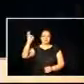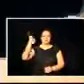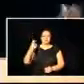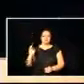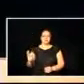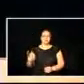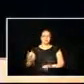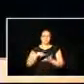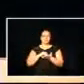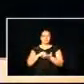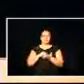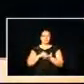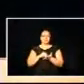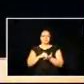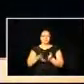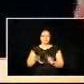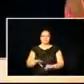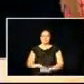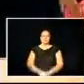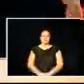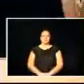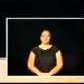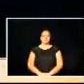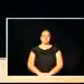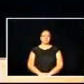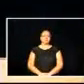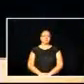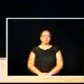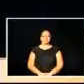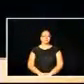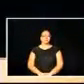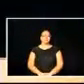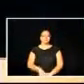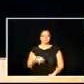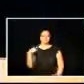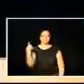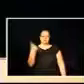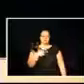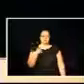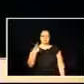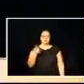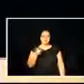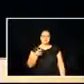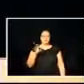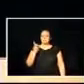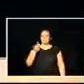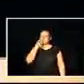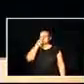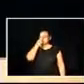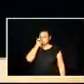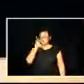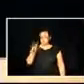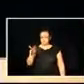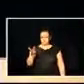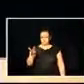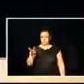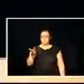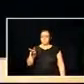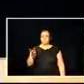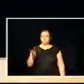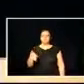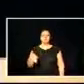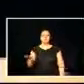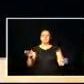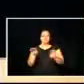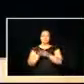o mesmo esforço para se fazer o mesmo para os nossos servidores públicos. Tanto é que a revisão